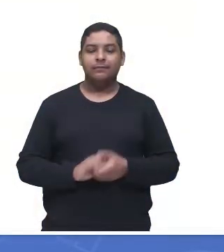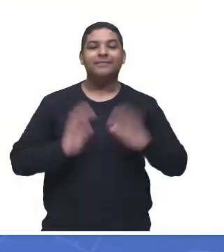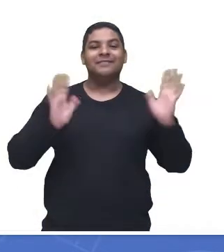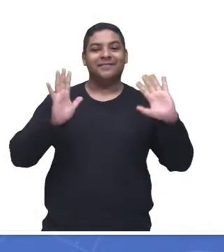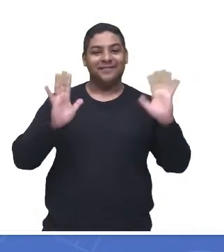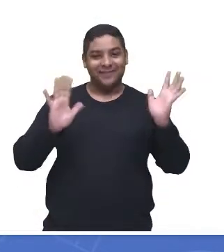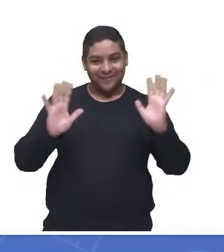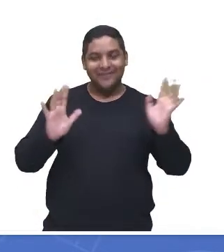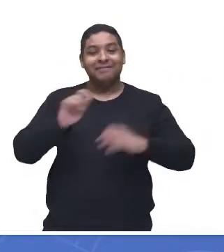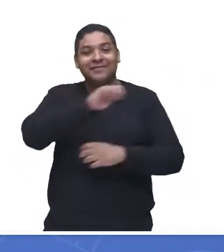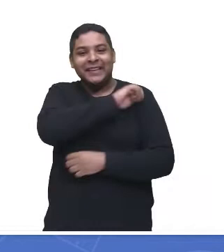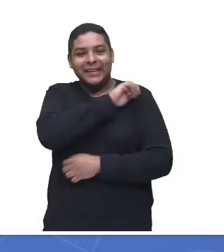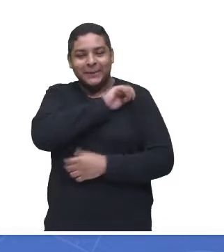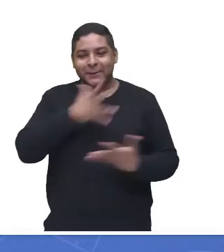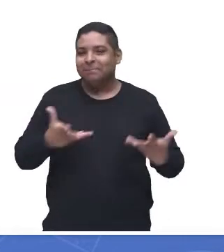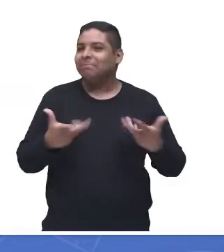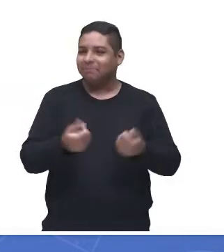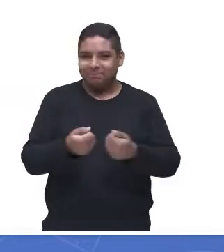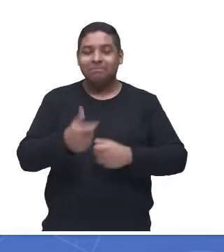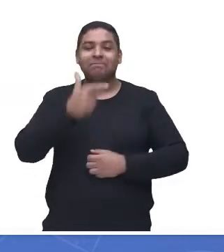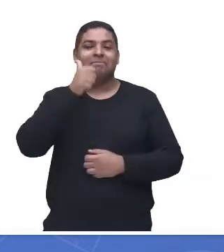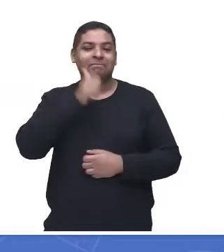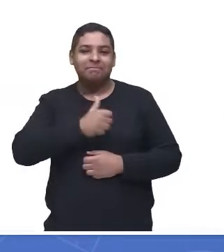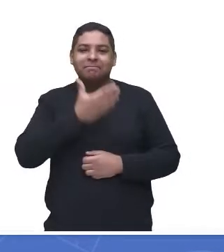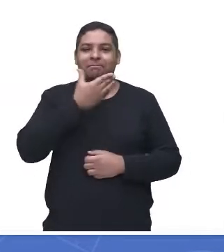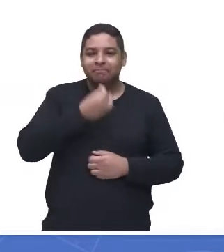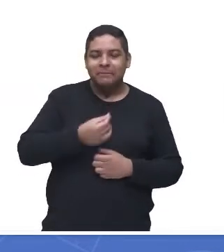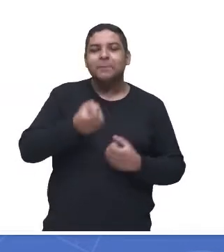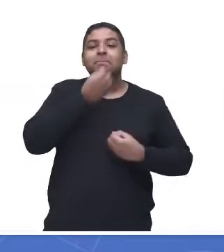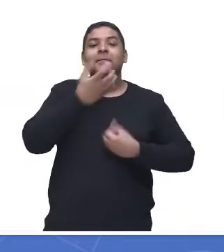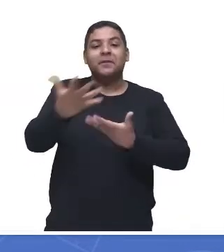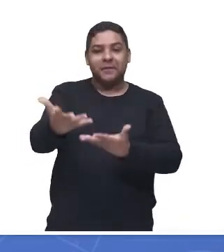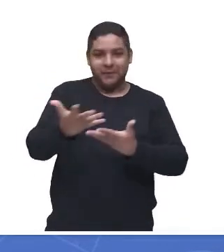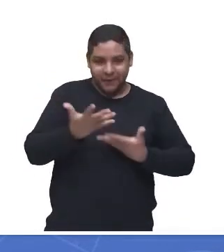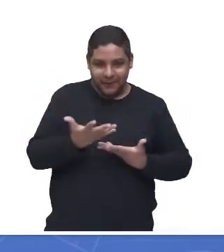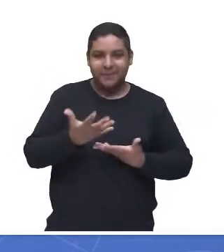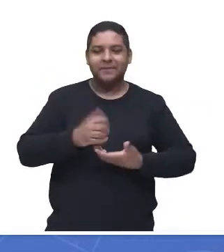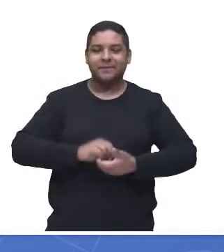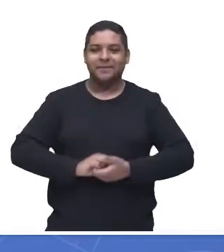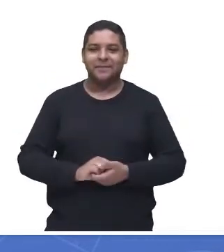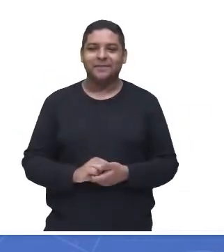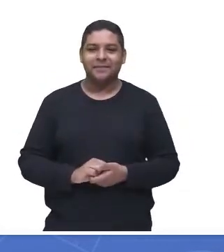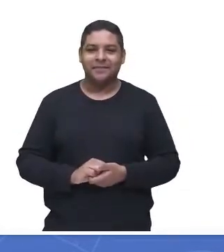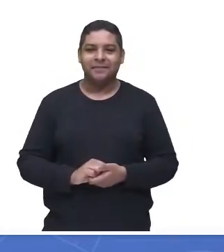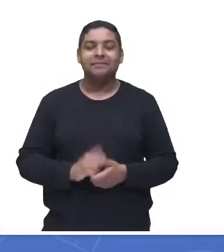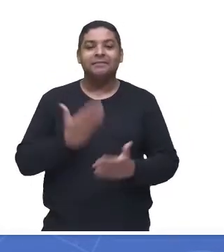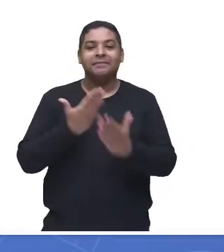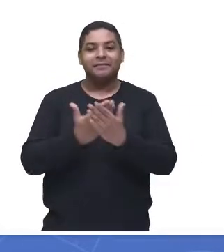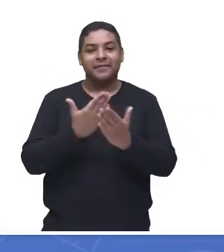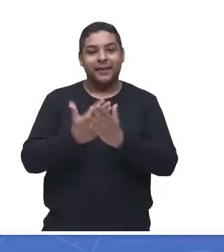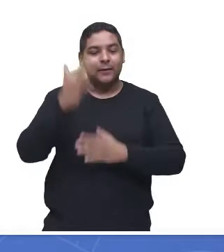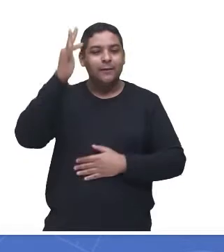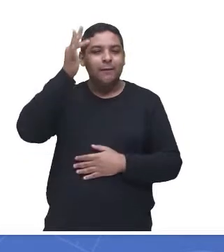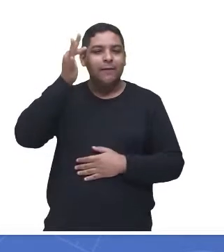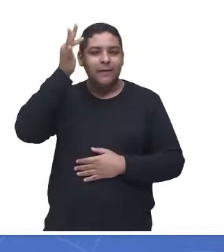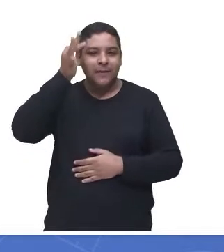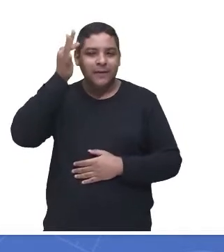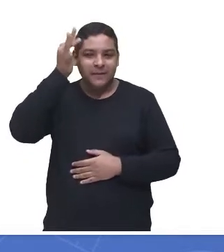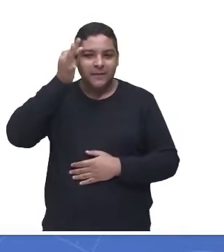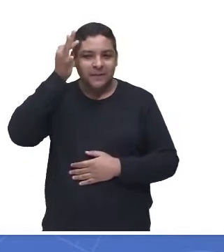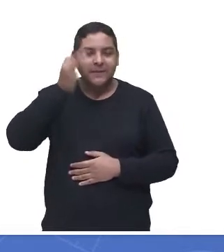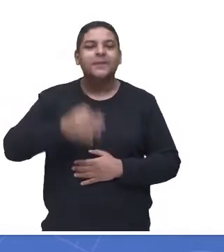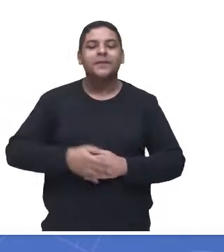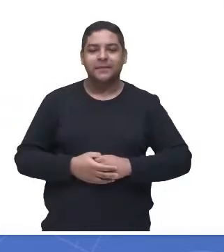Olá, meus queridos alunos, queridas alunas, sejam bem-vindos e bem-vindas à nossa aula de filosofia, né?